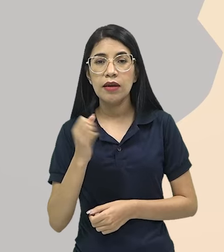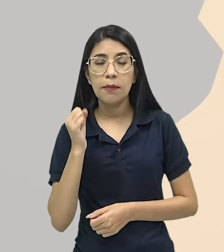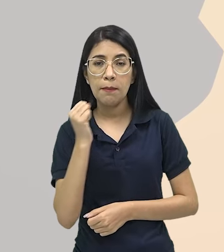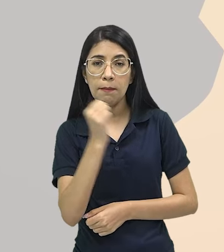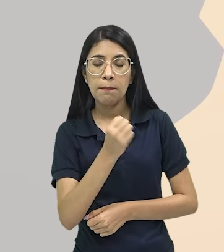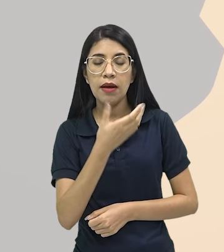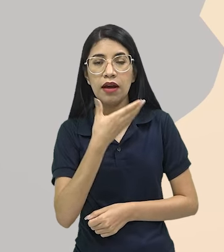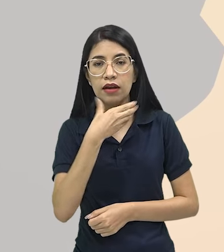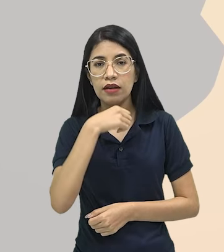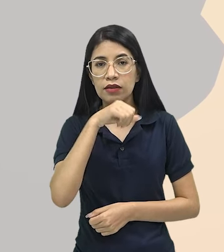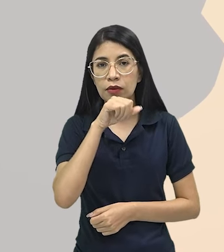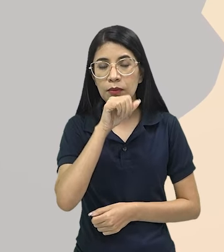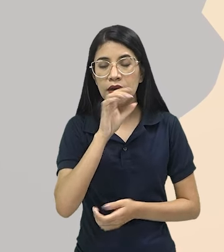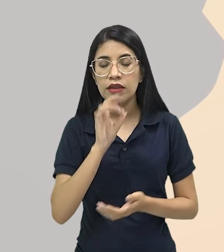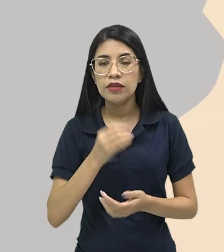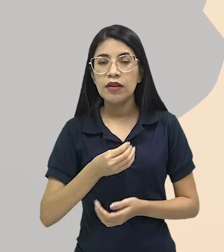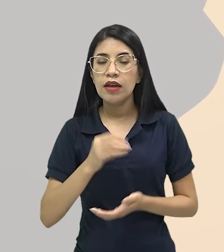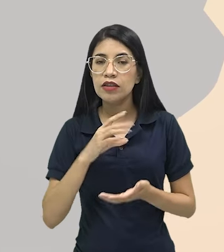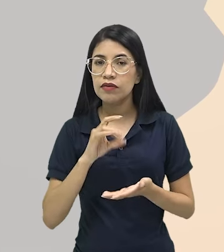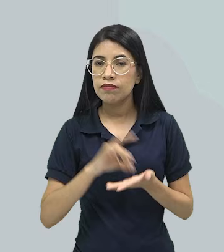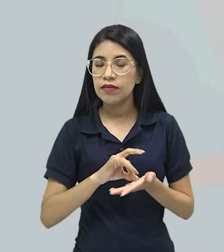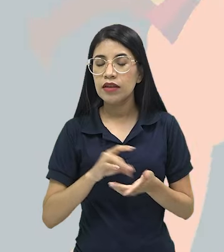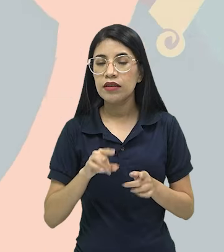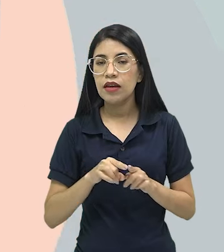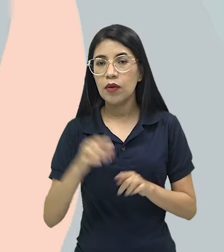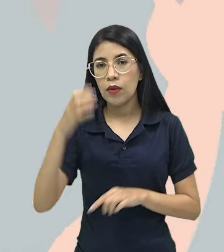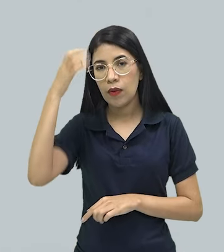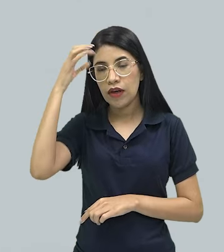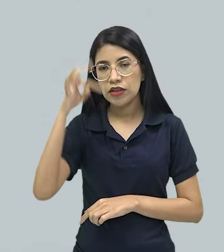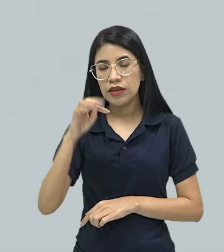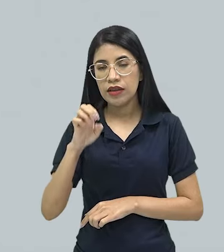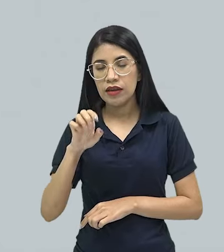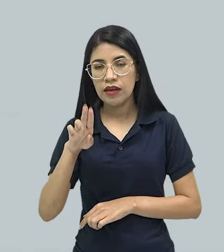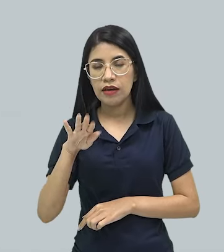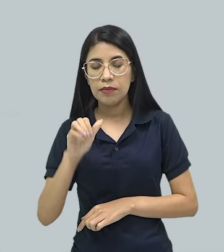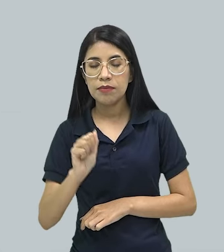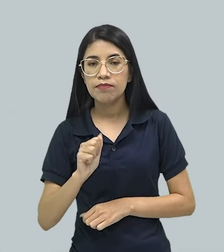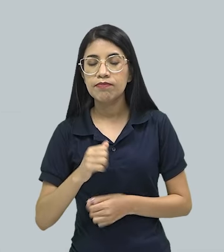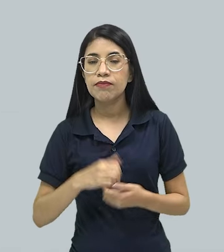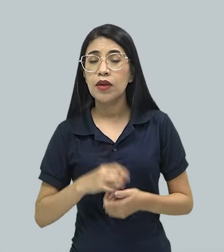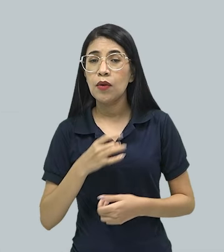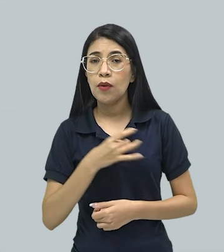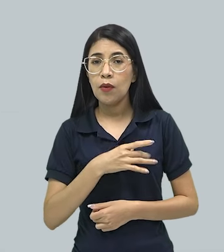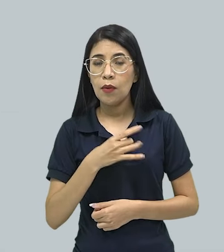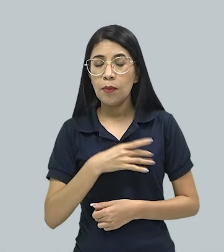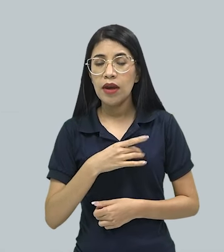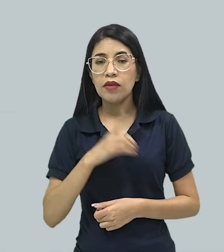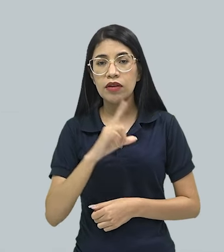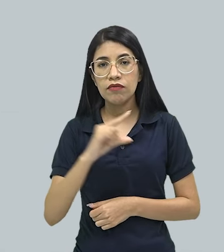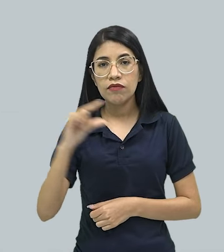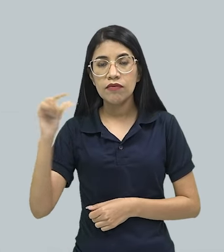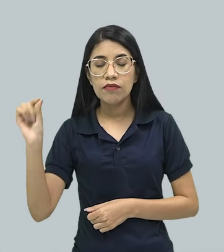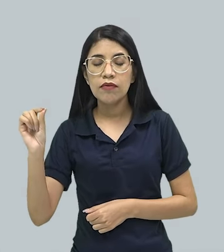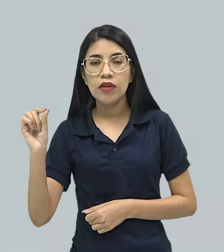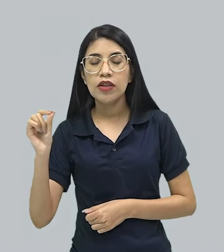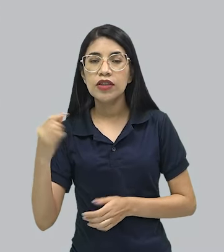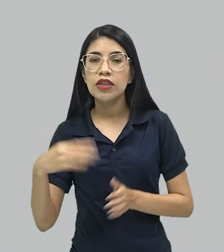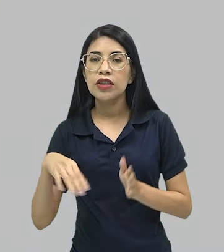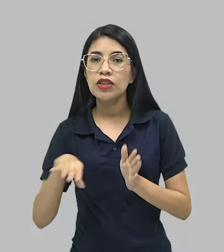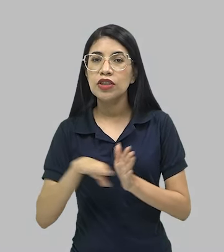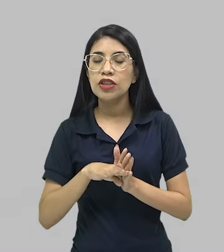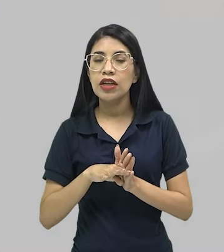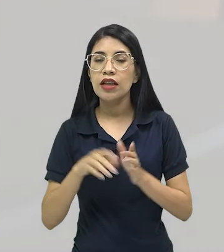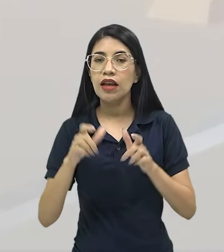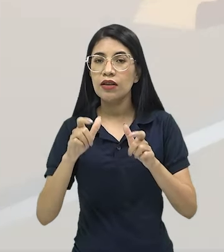pai biológico, rei de Tebas. Apavorado com os assassinatos que causou, Édipo foge, até chegar em